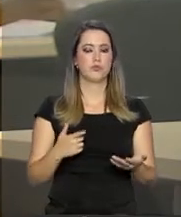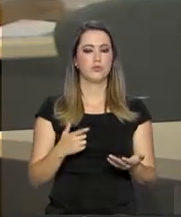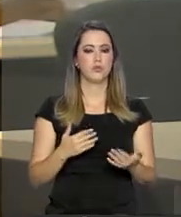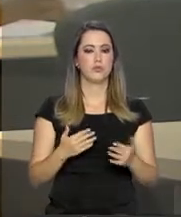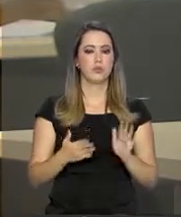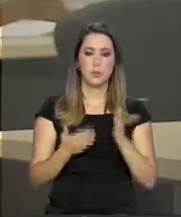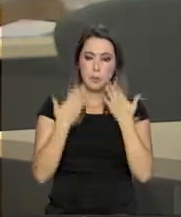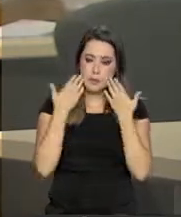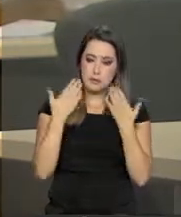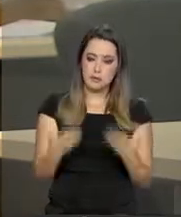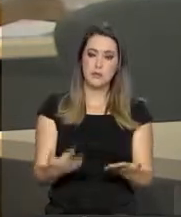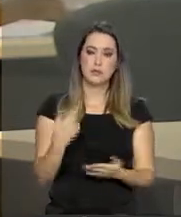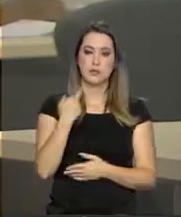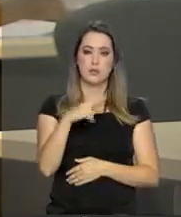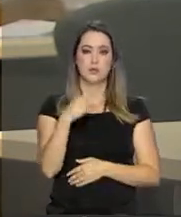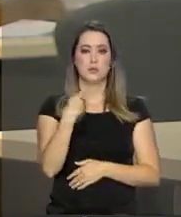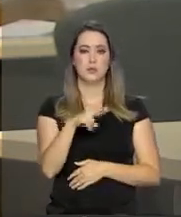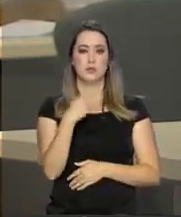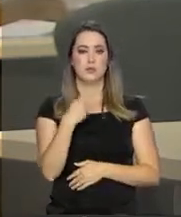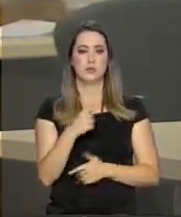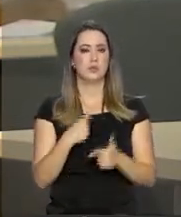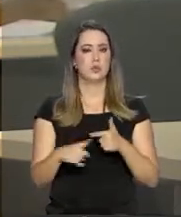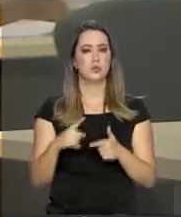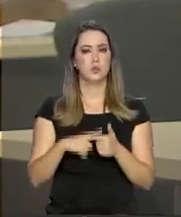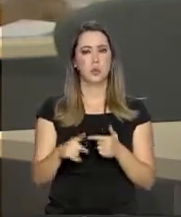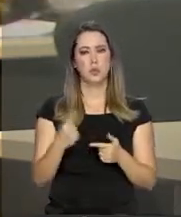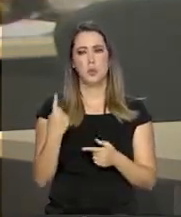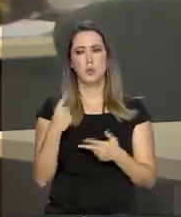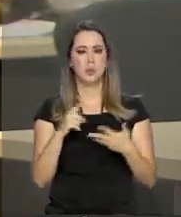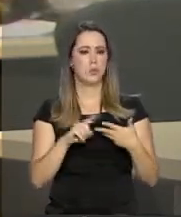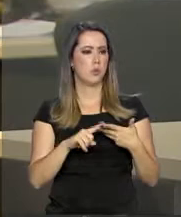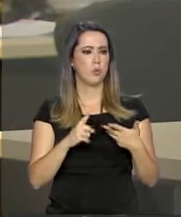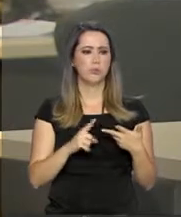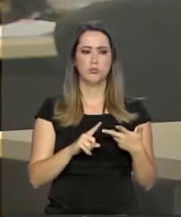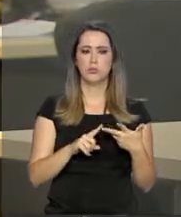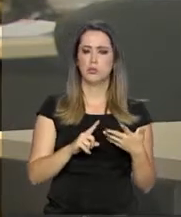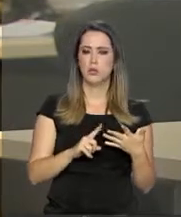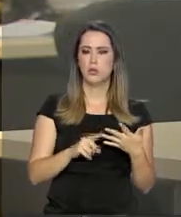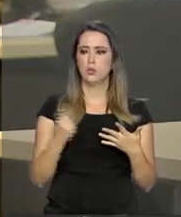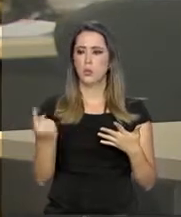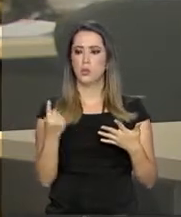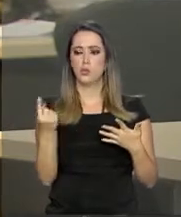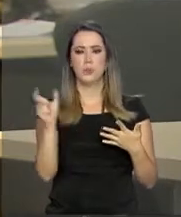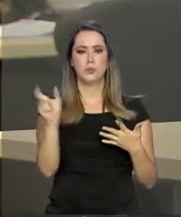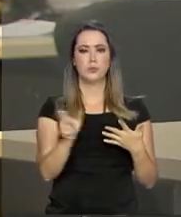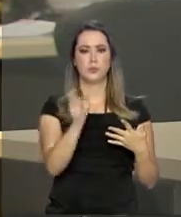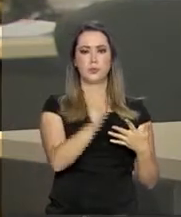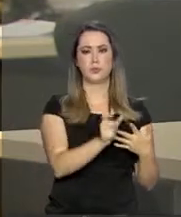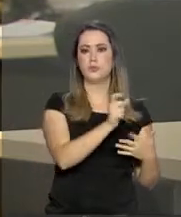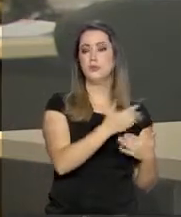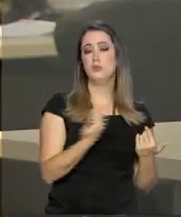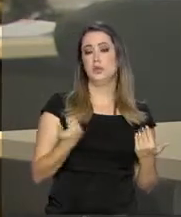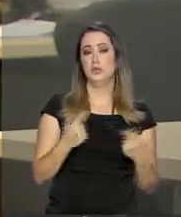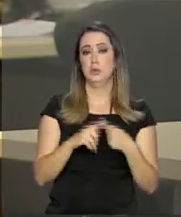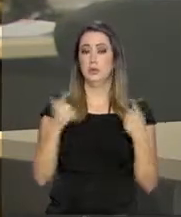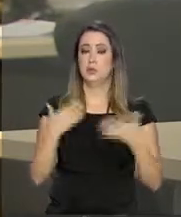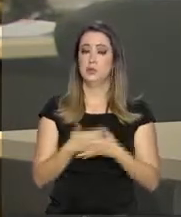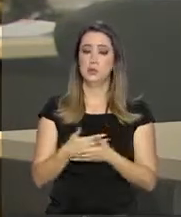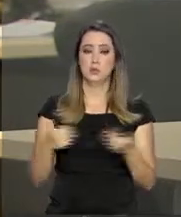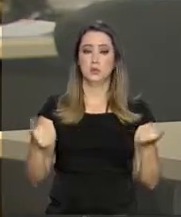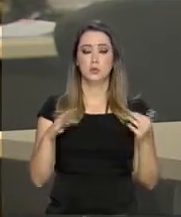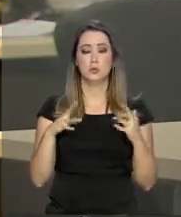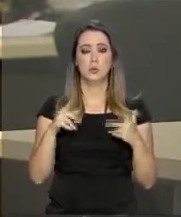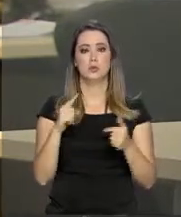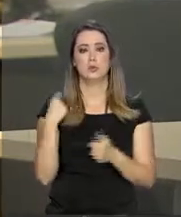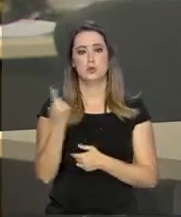apresentadas reclamações de questões pontuais afeta a um processo individual mas o melhor de tudo